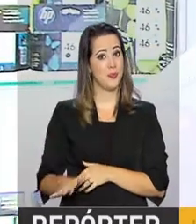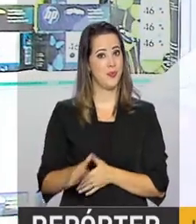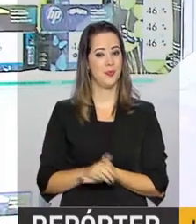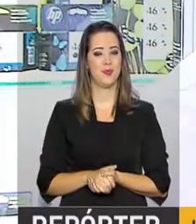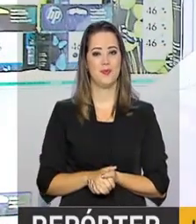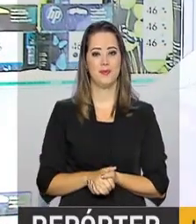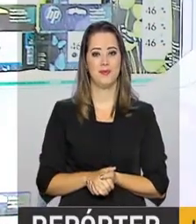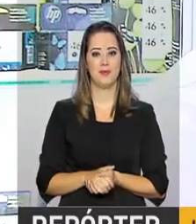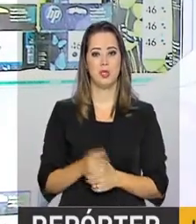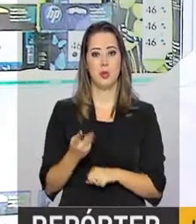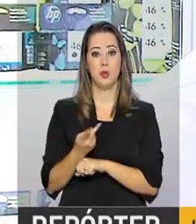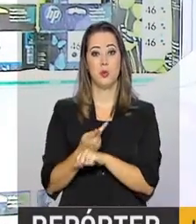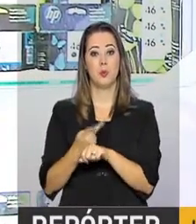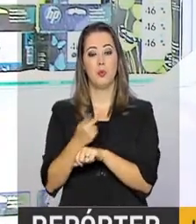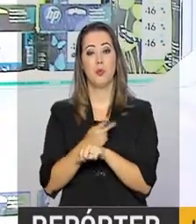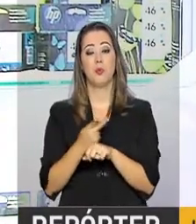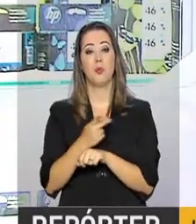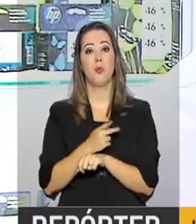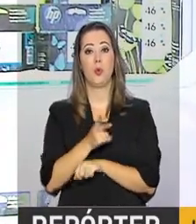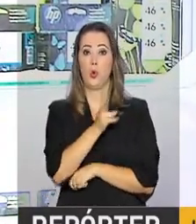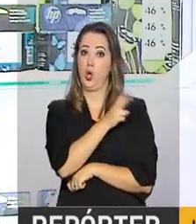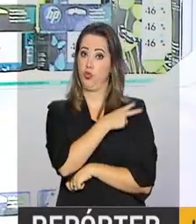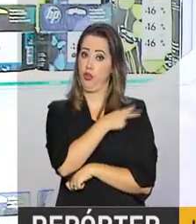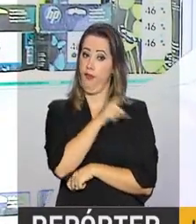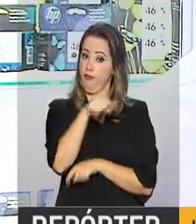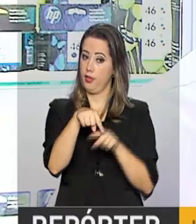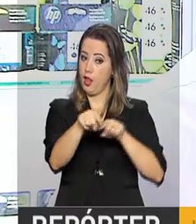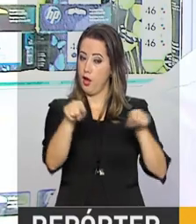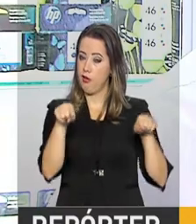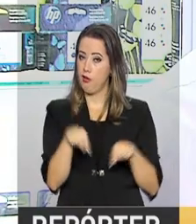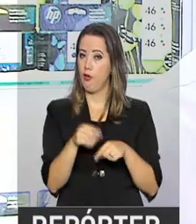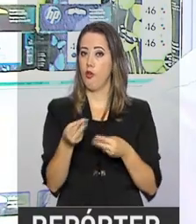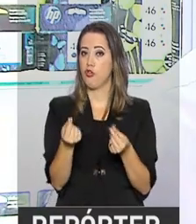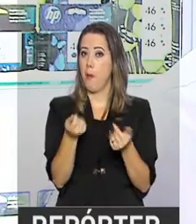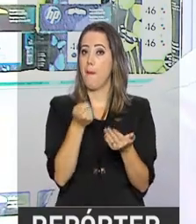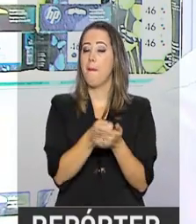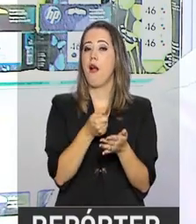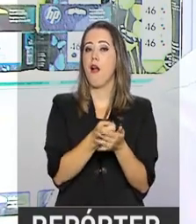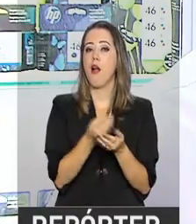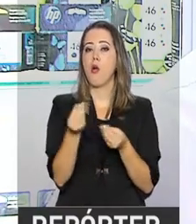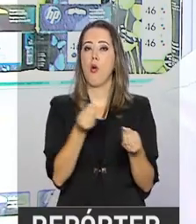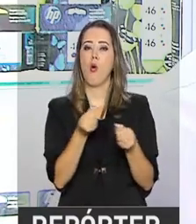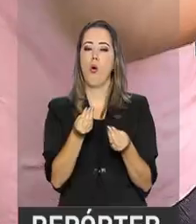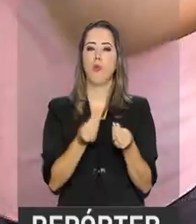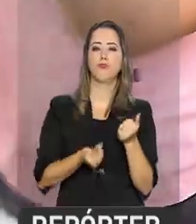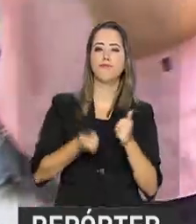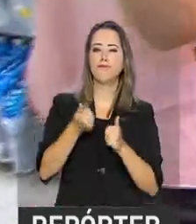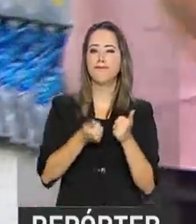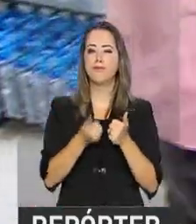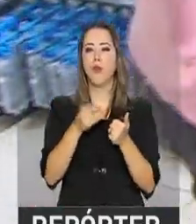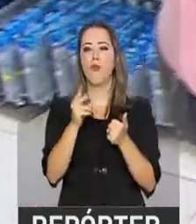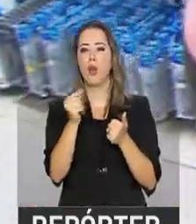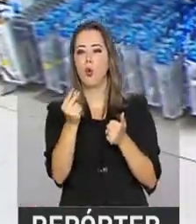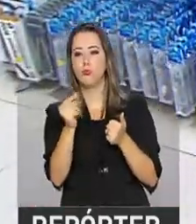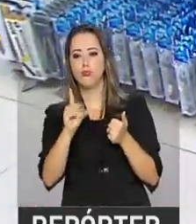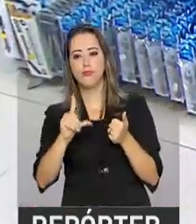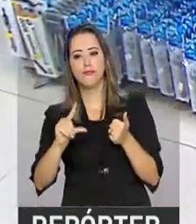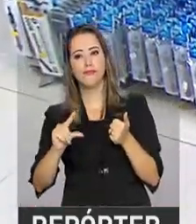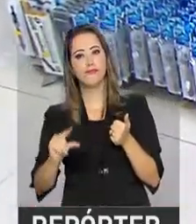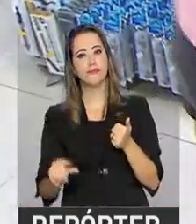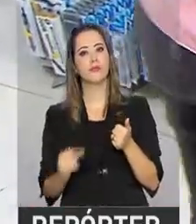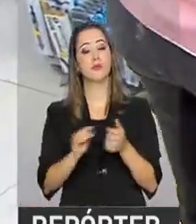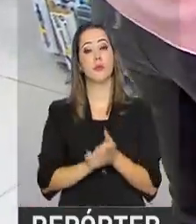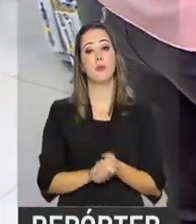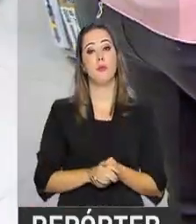com o gerente a melhor forma de pagamento que depende do pagamento se consegue um desconto melhor para quem ainda não escolheu